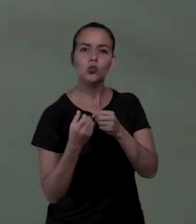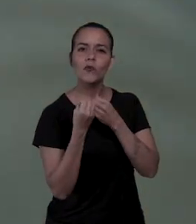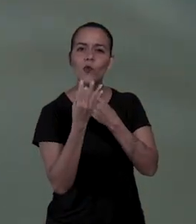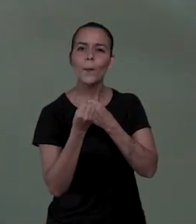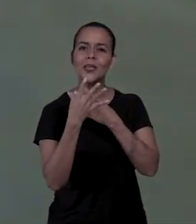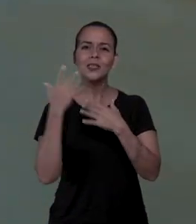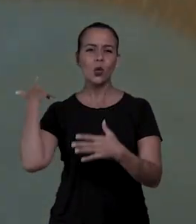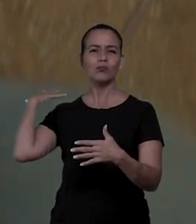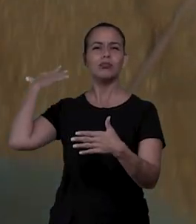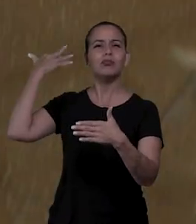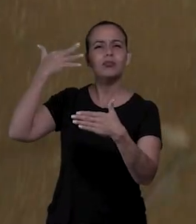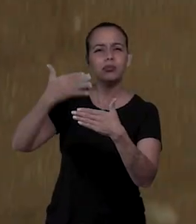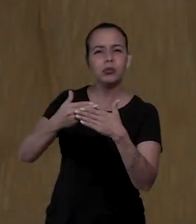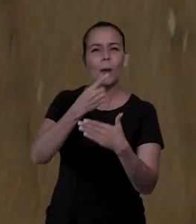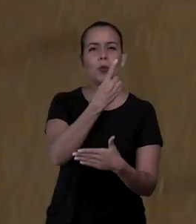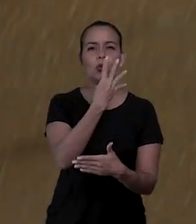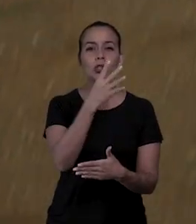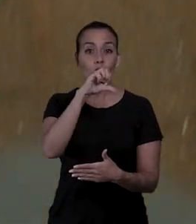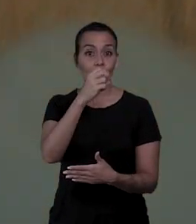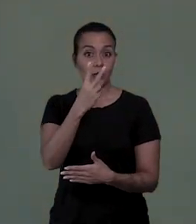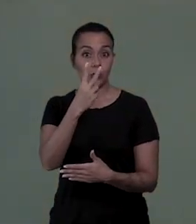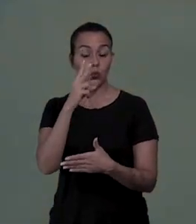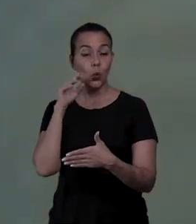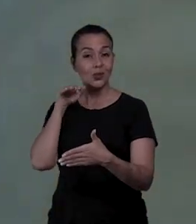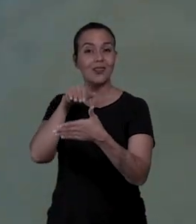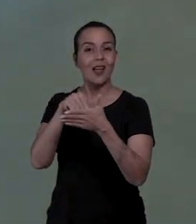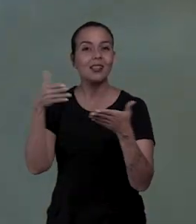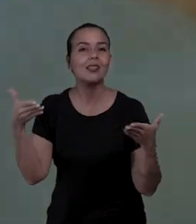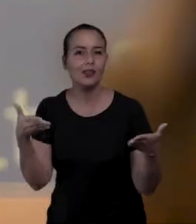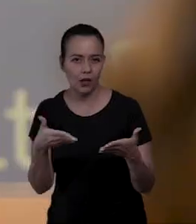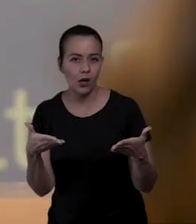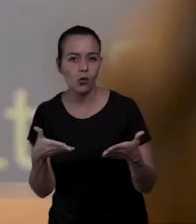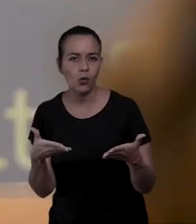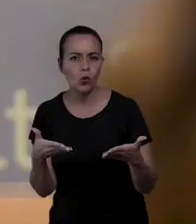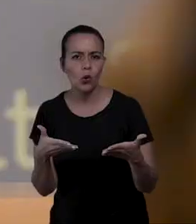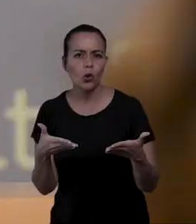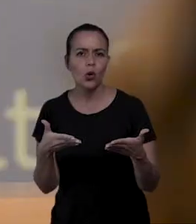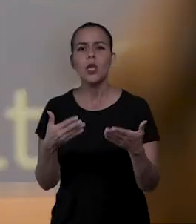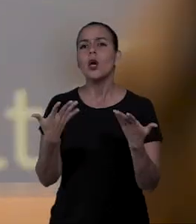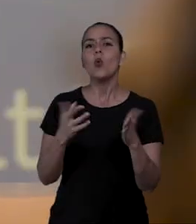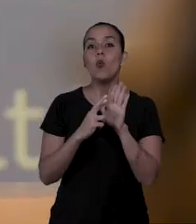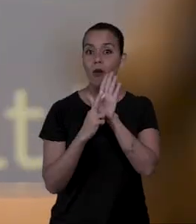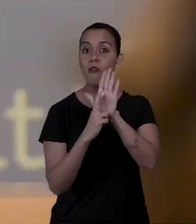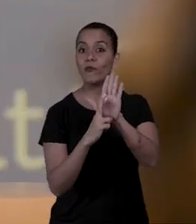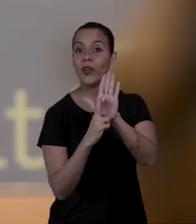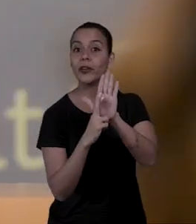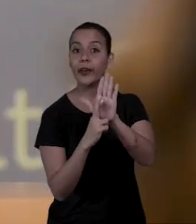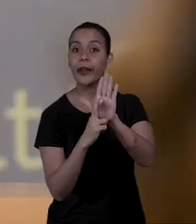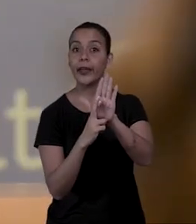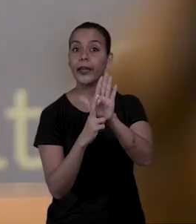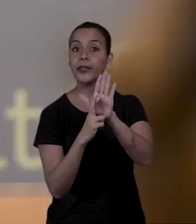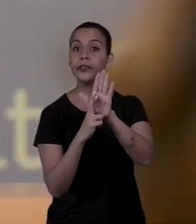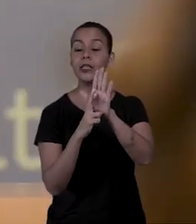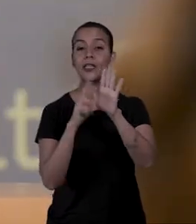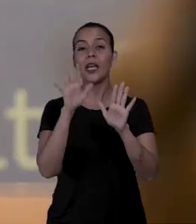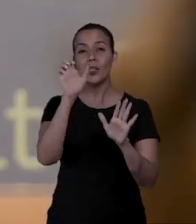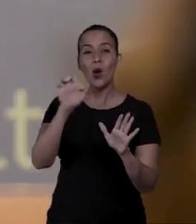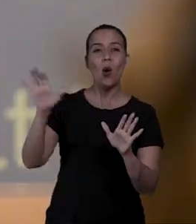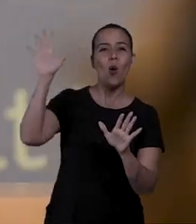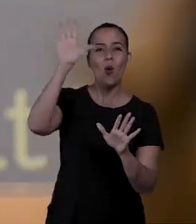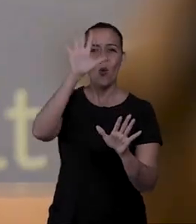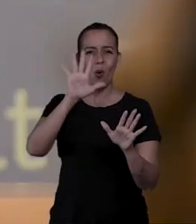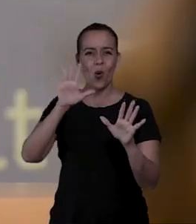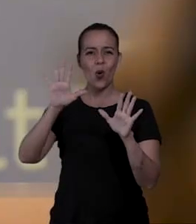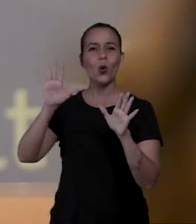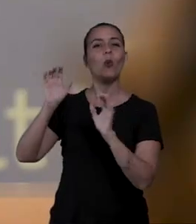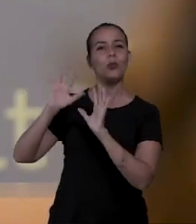de 1492 para cá, Carla com o Acotilhane paradigma, Santos, pesquisadora. eurocêntrico e a cosmovisão